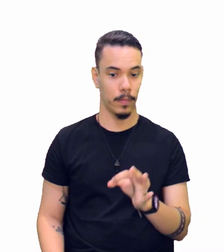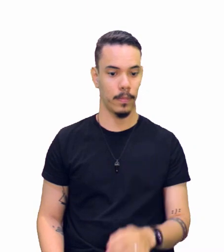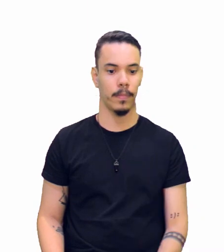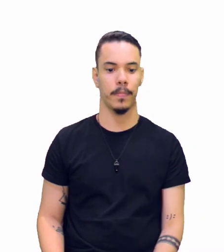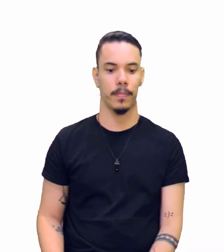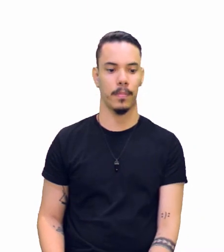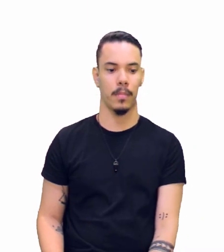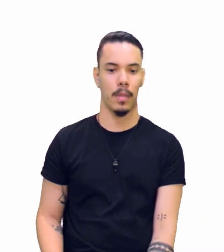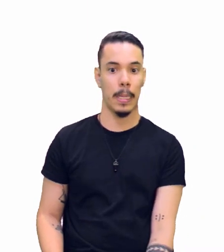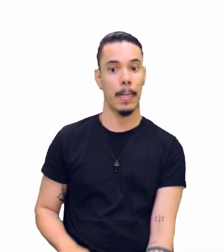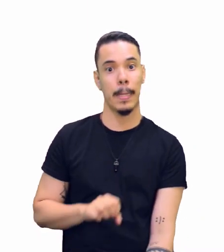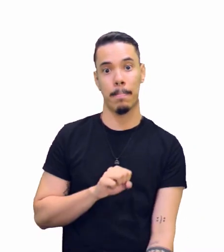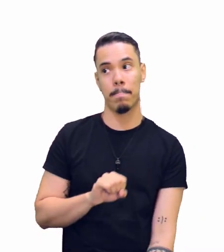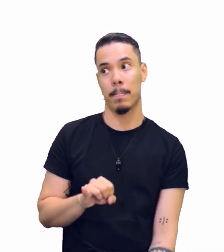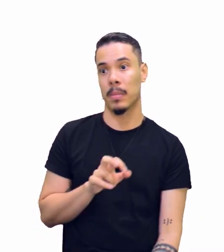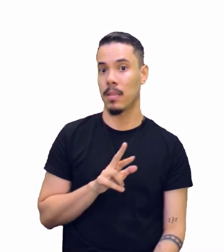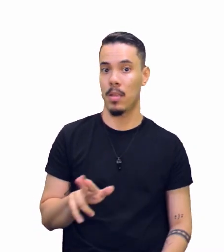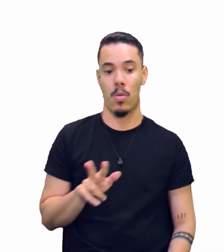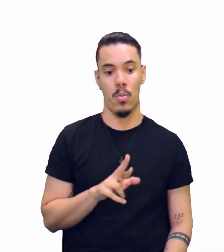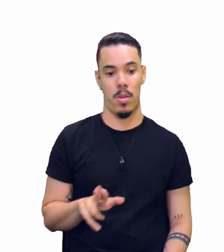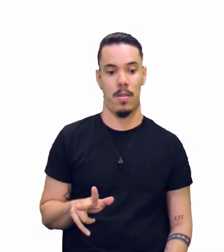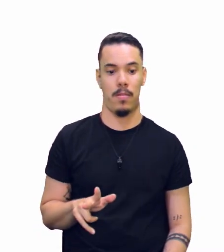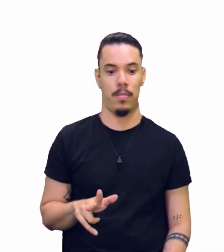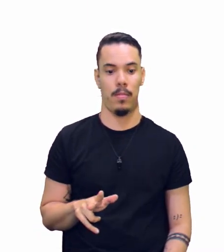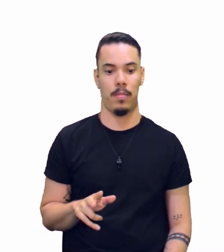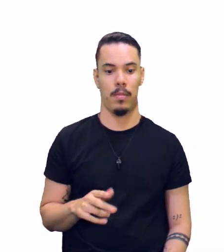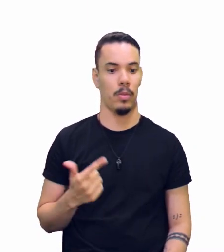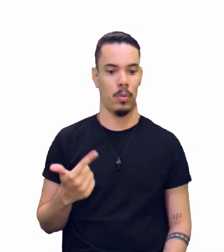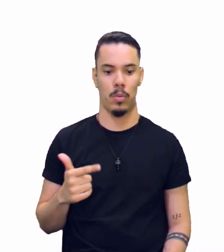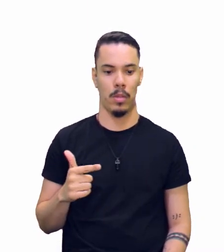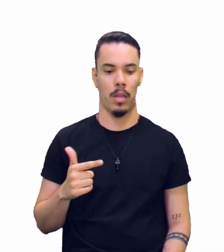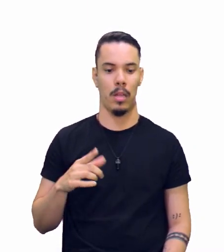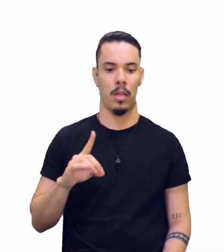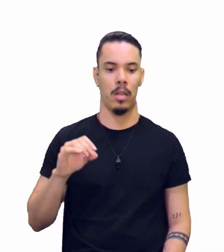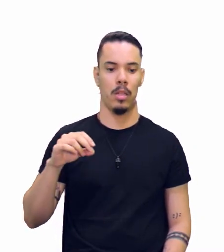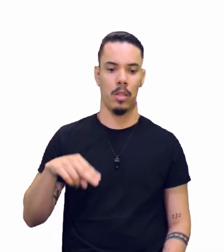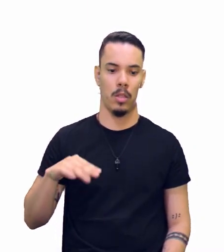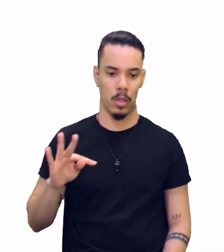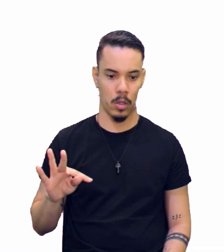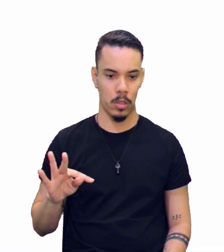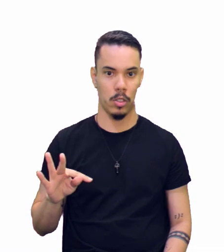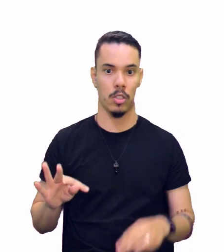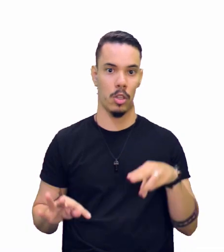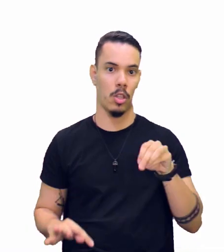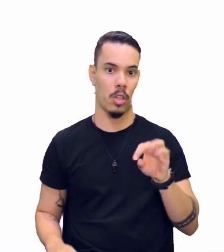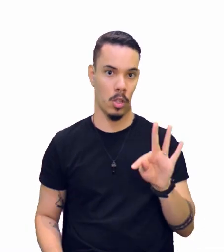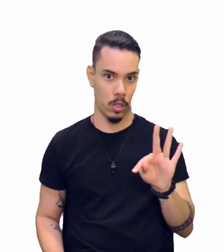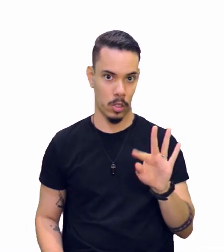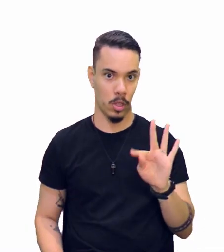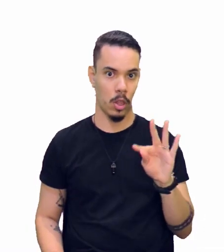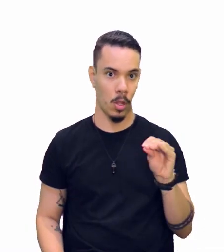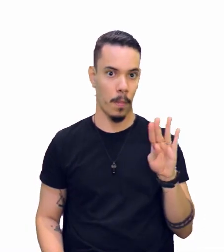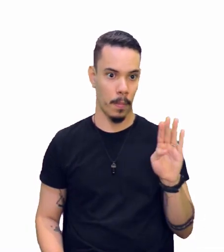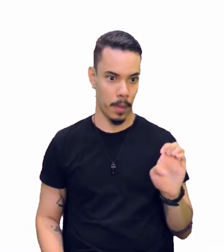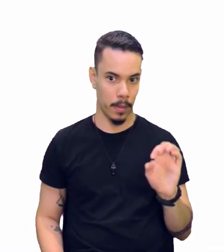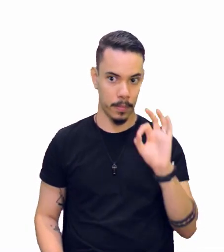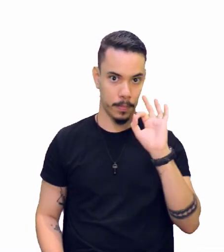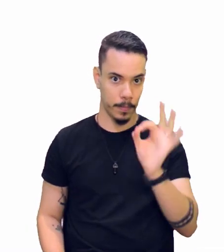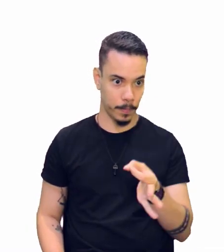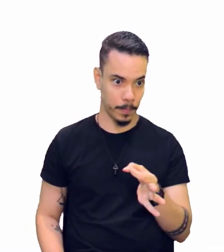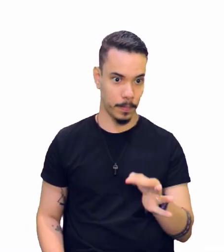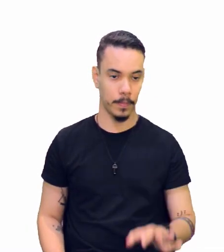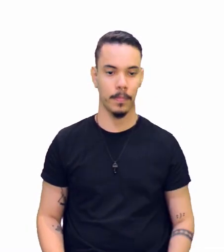como não é, então vai ser aren't. Então não vai ter nem don't nem doesn't nessa questão aqui porque é to be. Muito